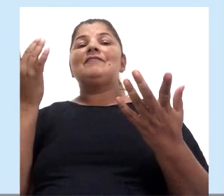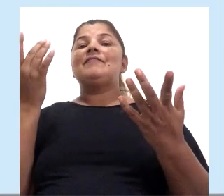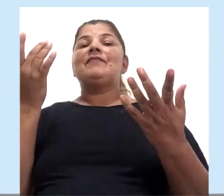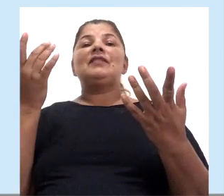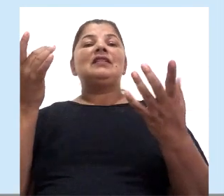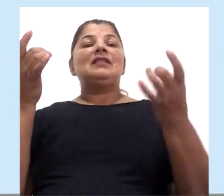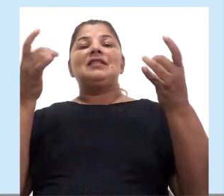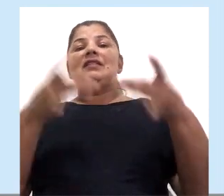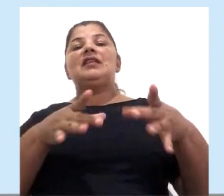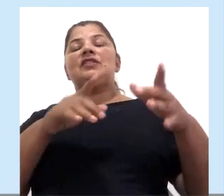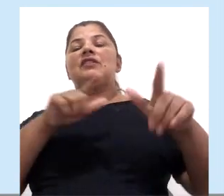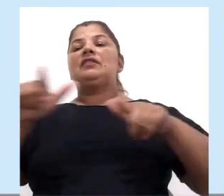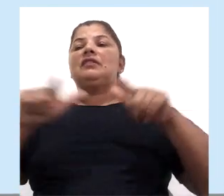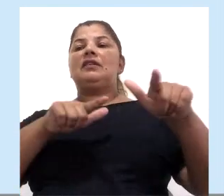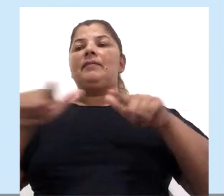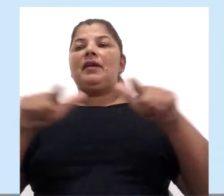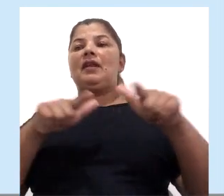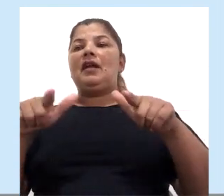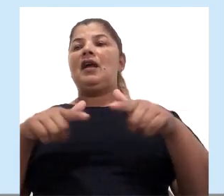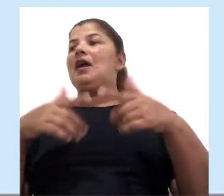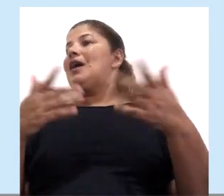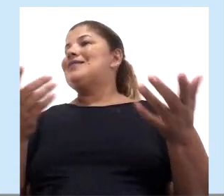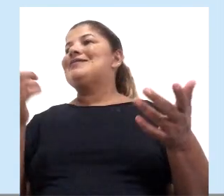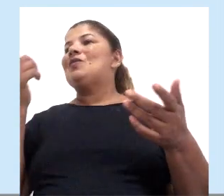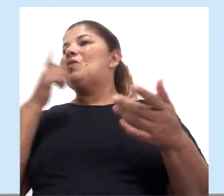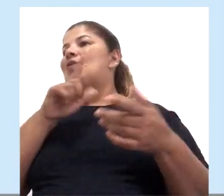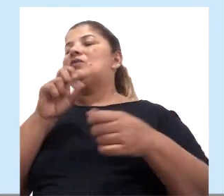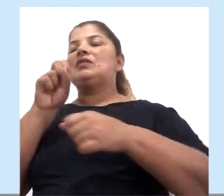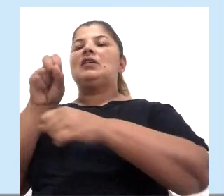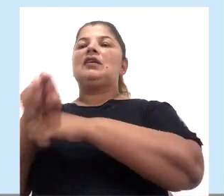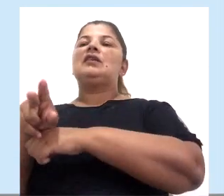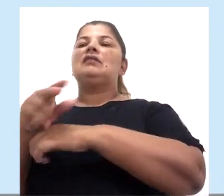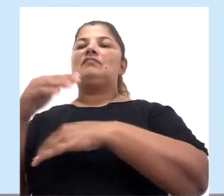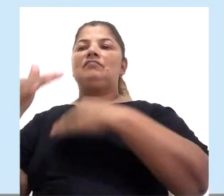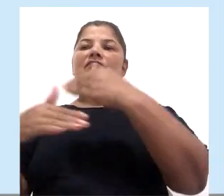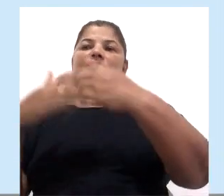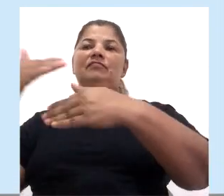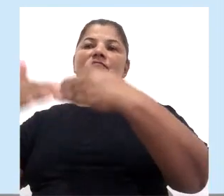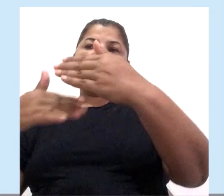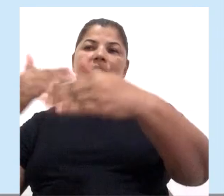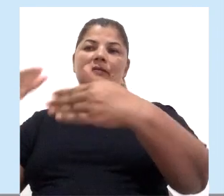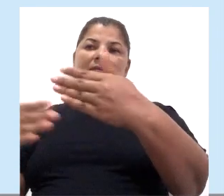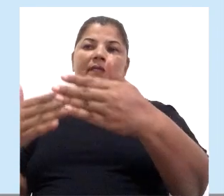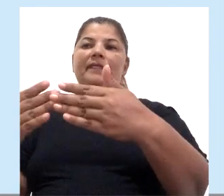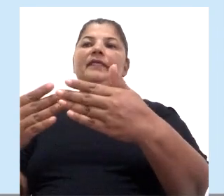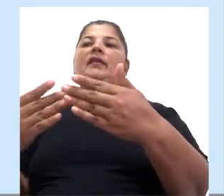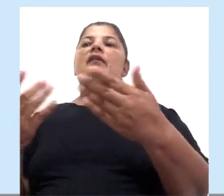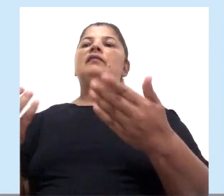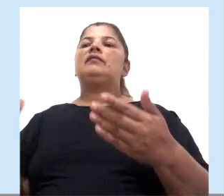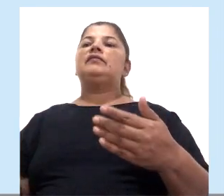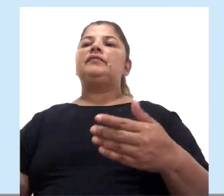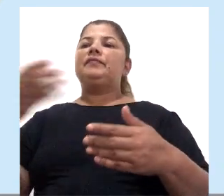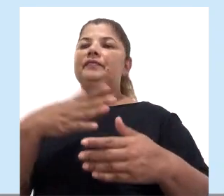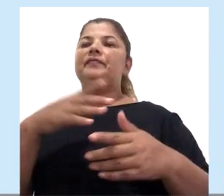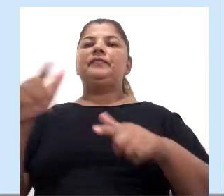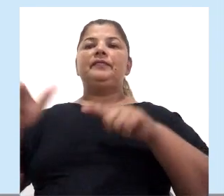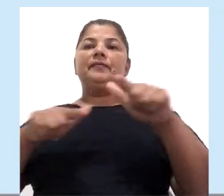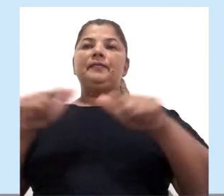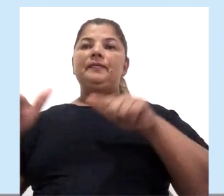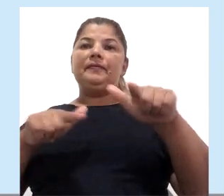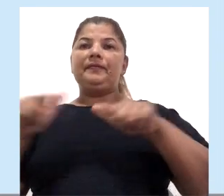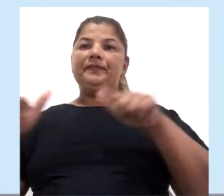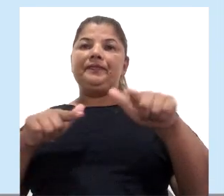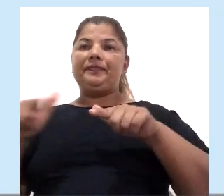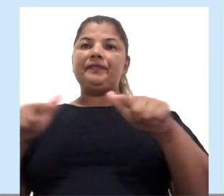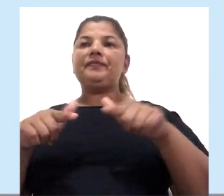de trabalhar nesses ambientes, tá? E acabam não conseguindo se desenvolver. Quando eu falo assim desenvolver, eu estou